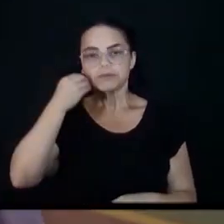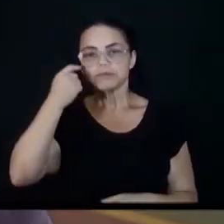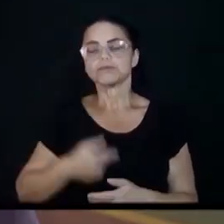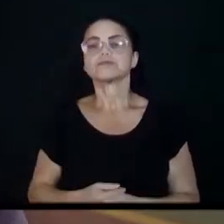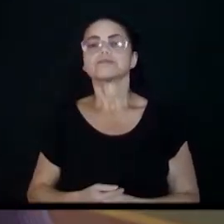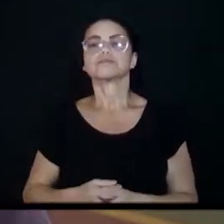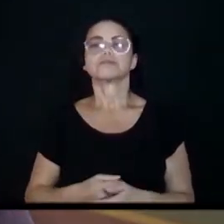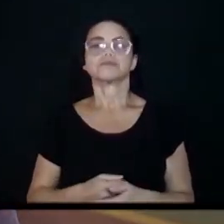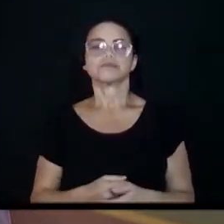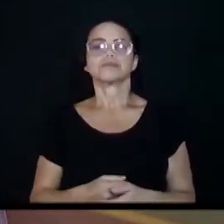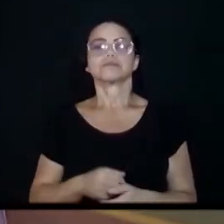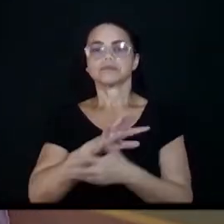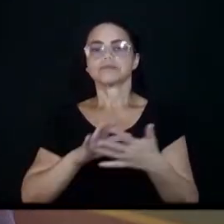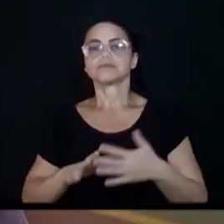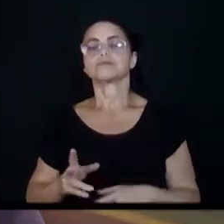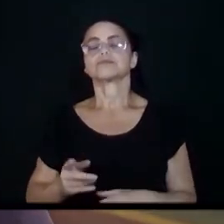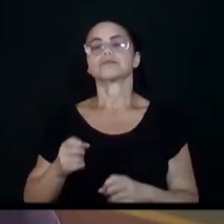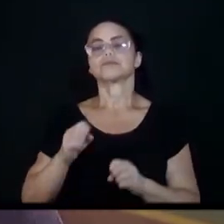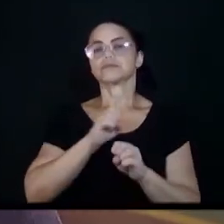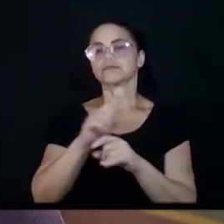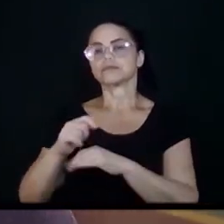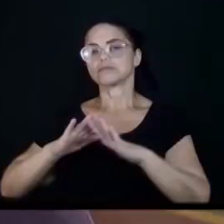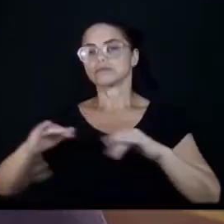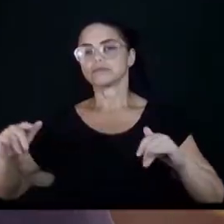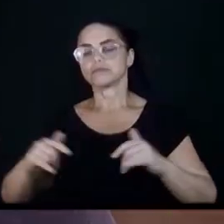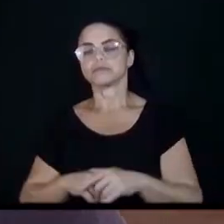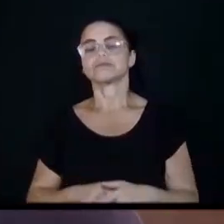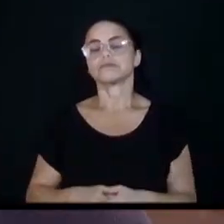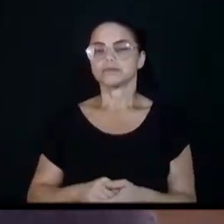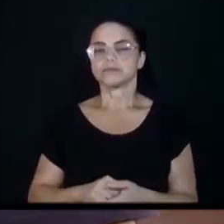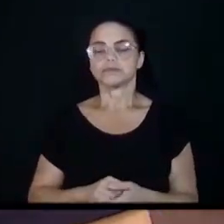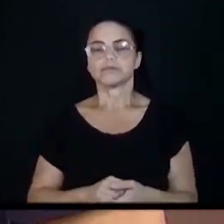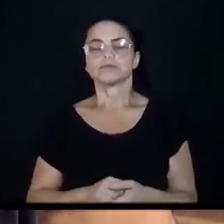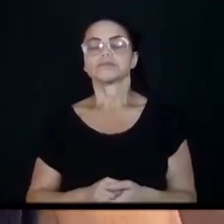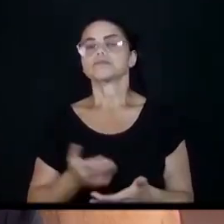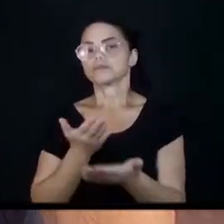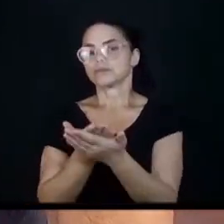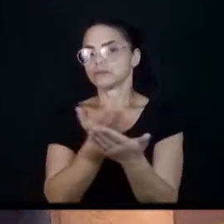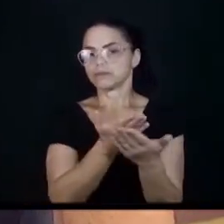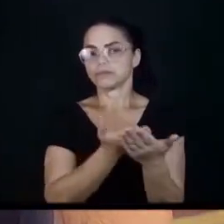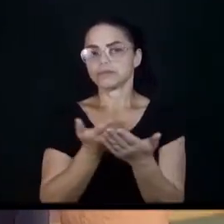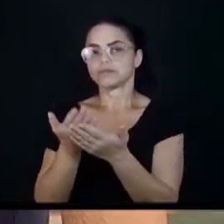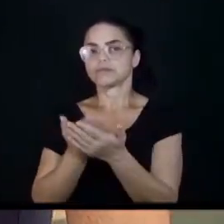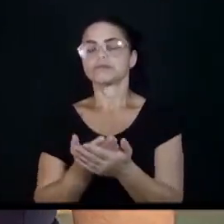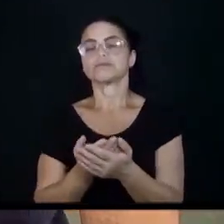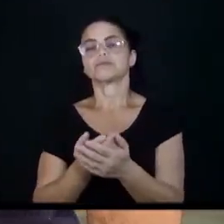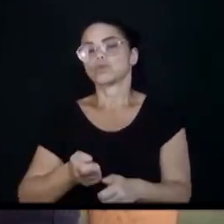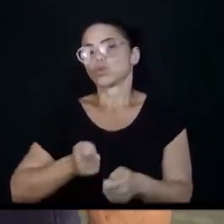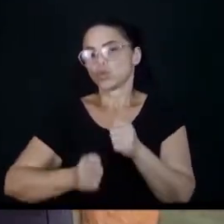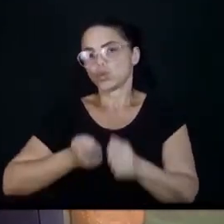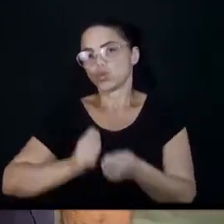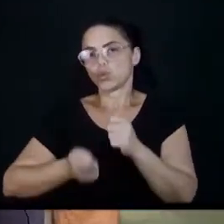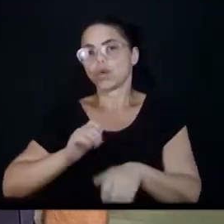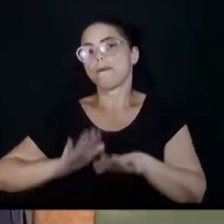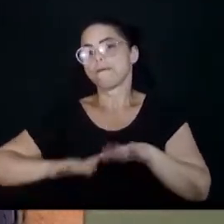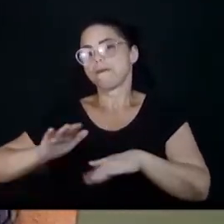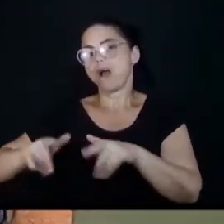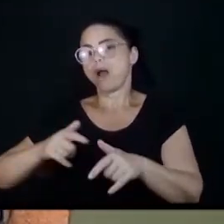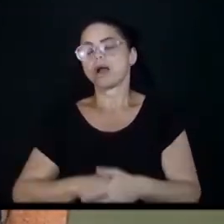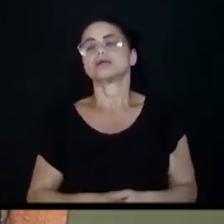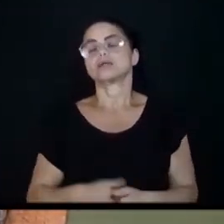as crianças. E nessas aulas, então, né, de percussão, qual a idade, a faixa etária